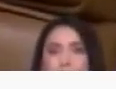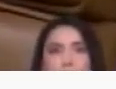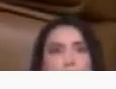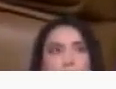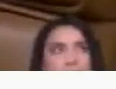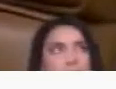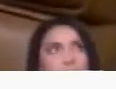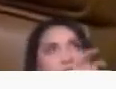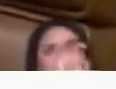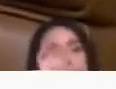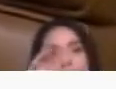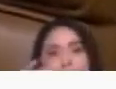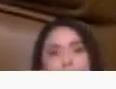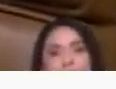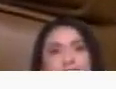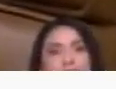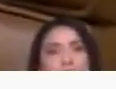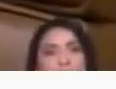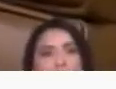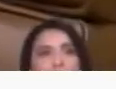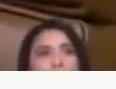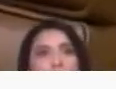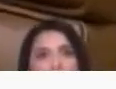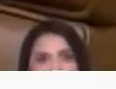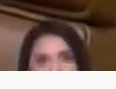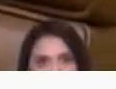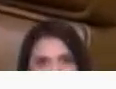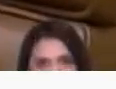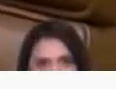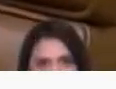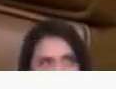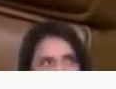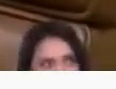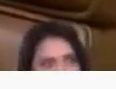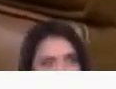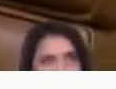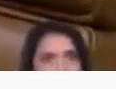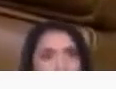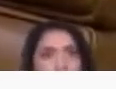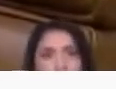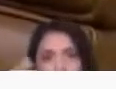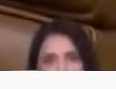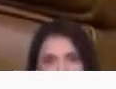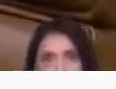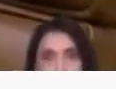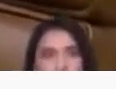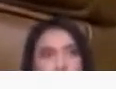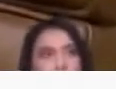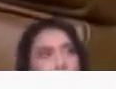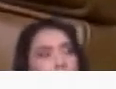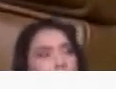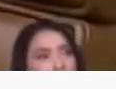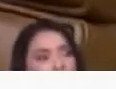os estados o número de varas criminais, de juízes que atuam, digamos assim, entre aspas, no processo